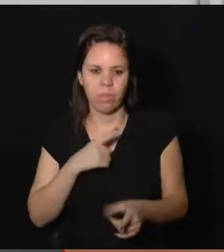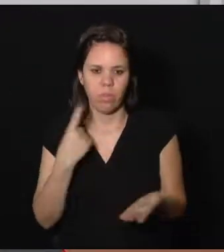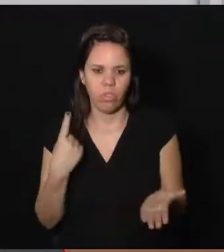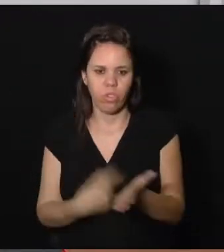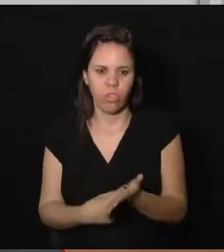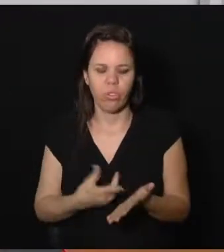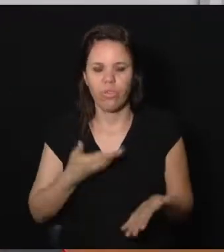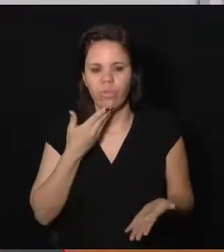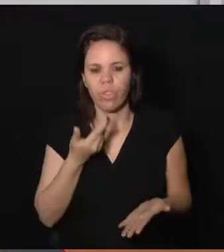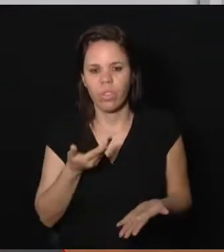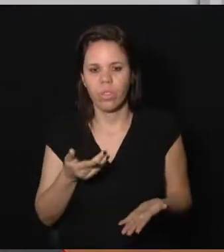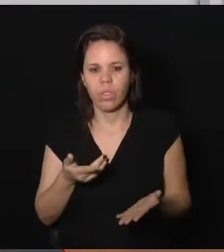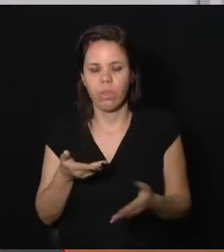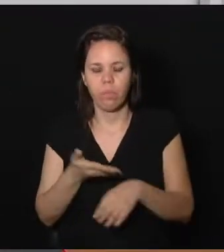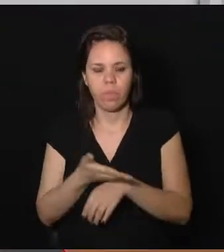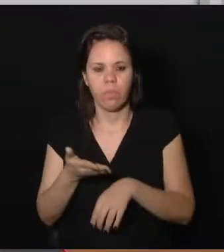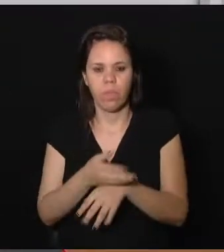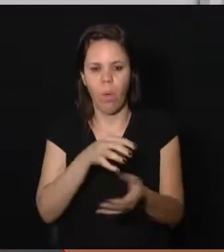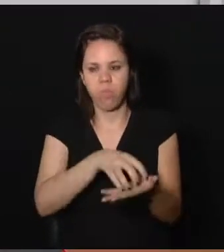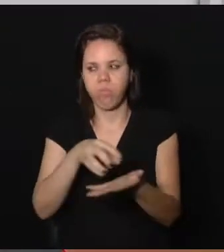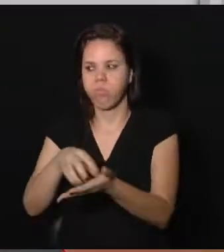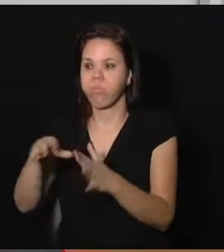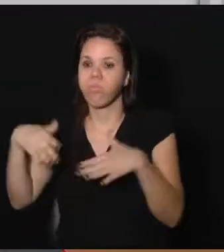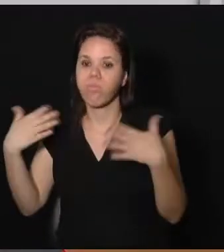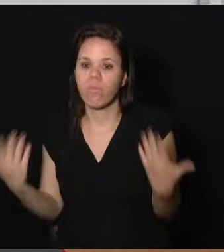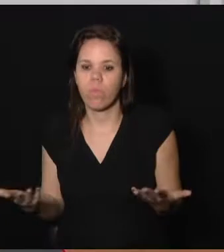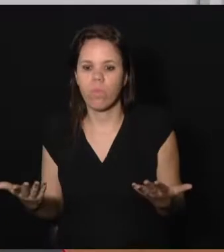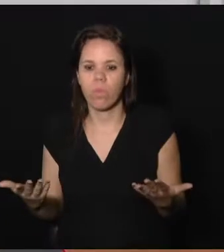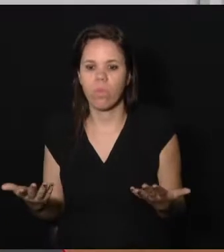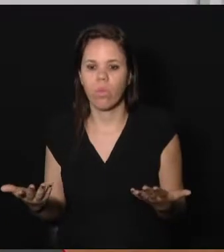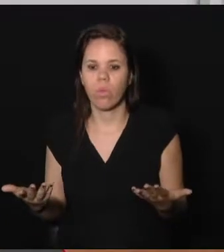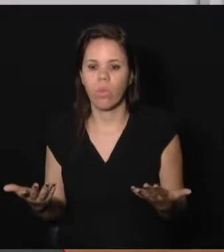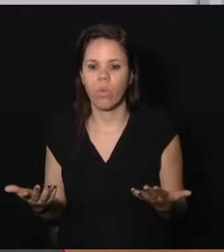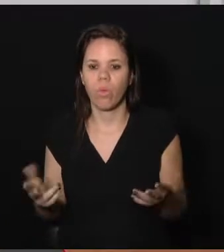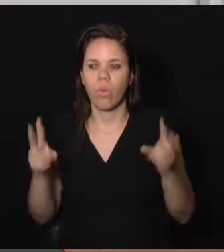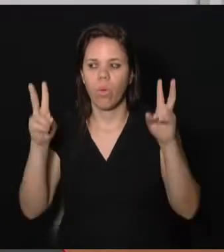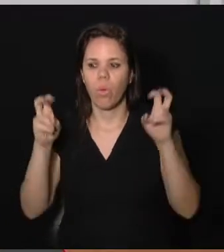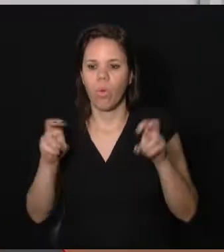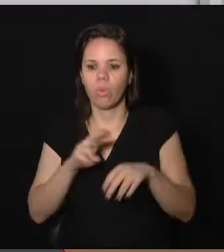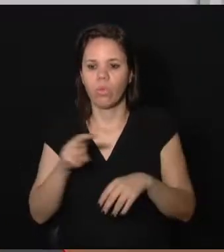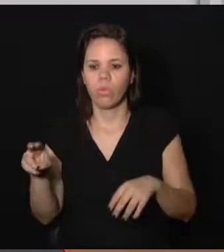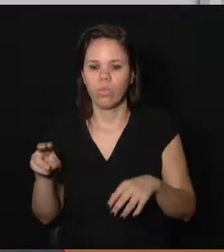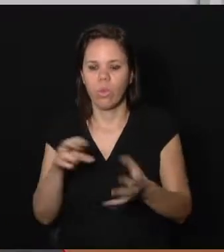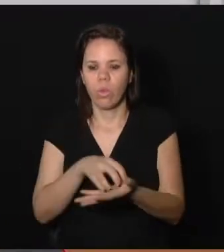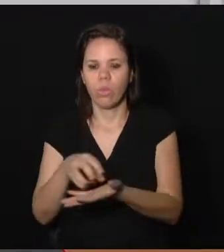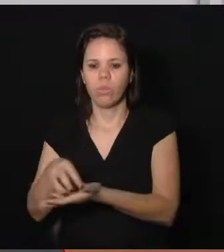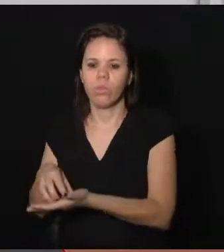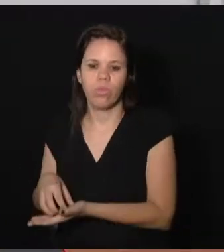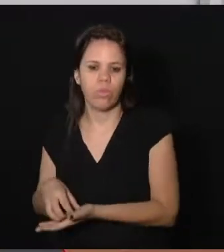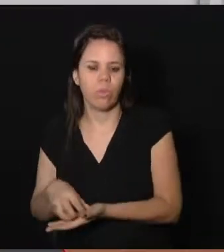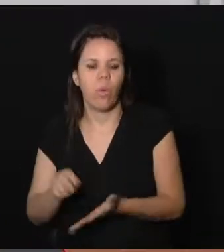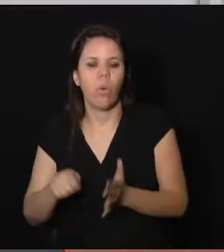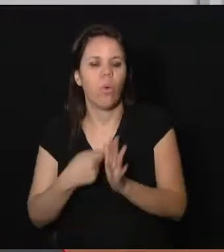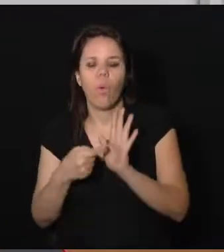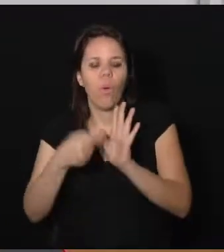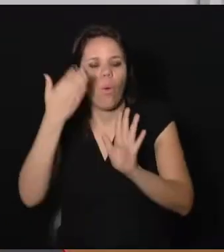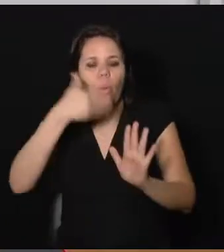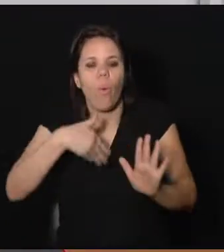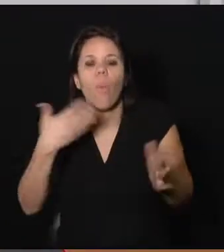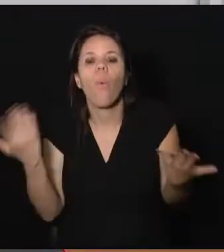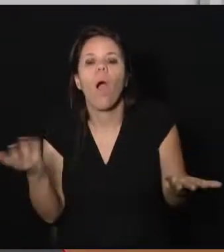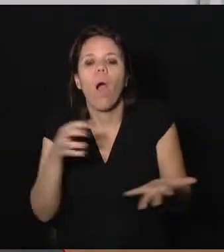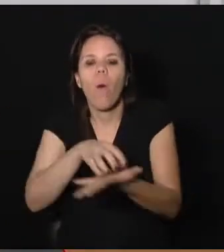a participação dos órgãos, mas ele não define de maneira, ele não descreve quais são os órgãos.